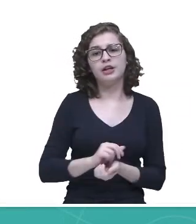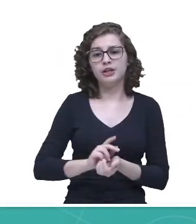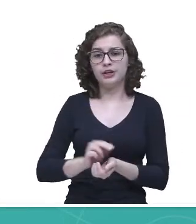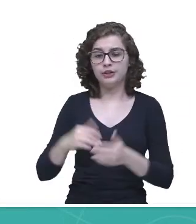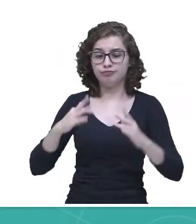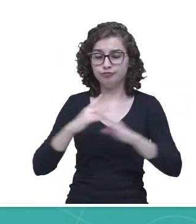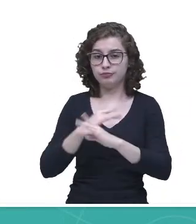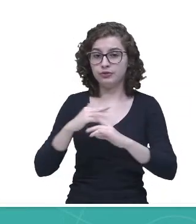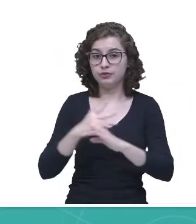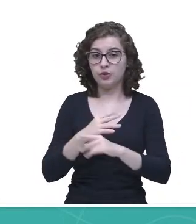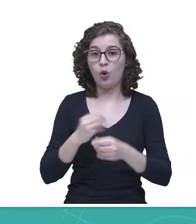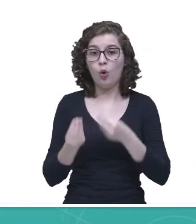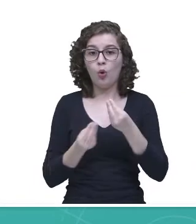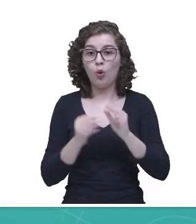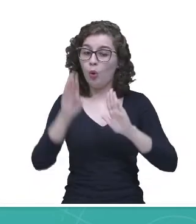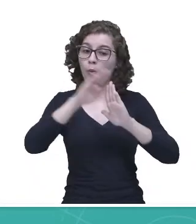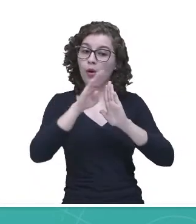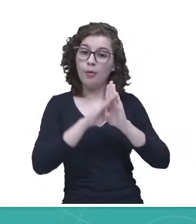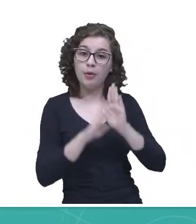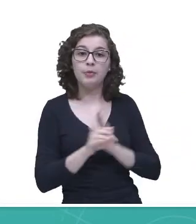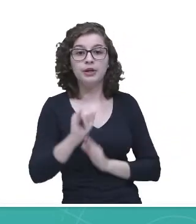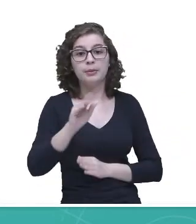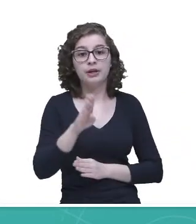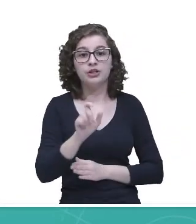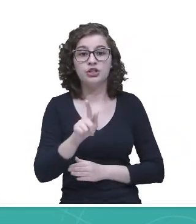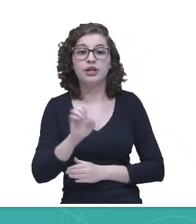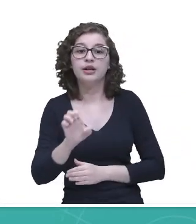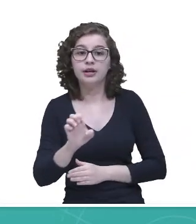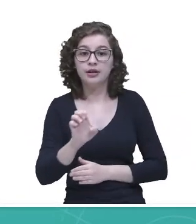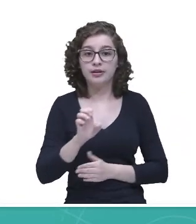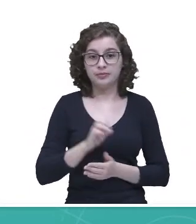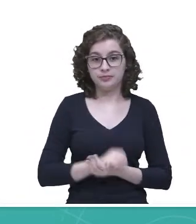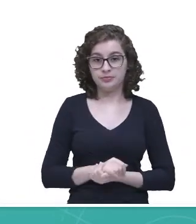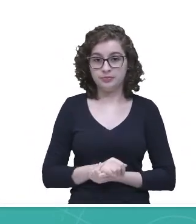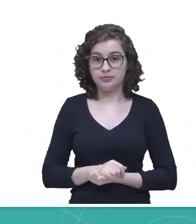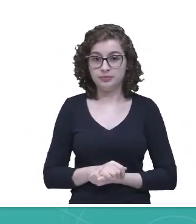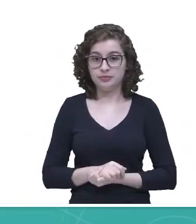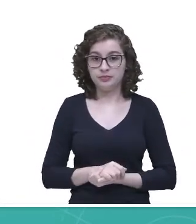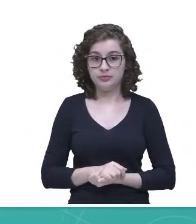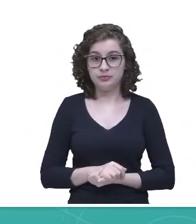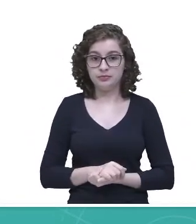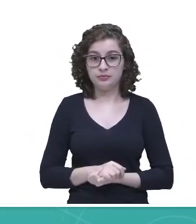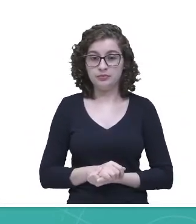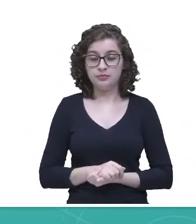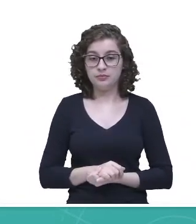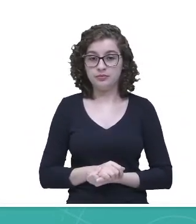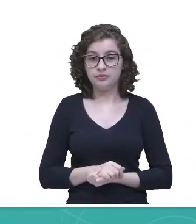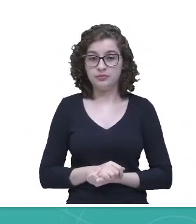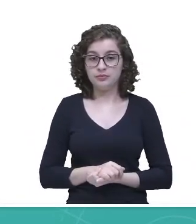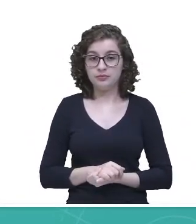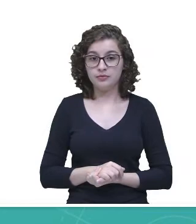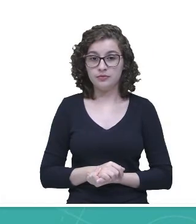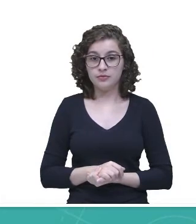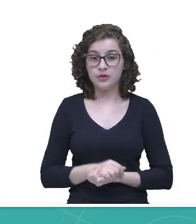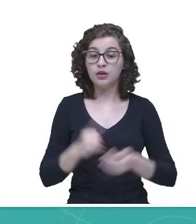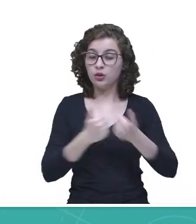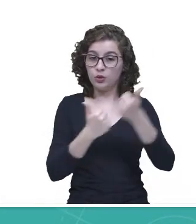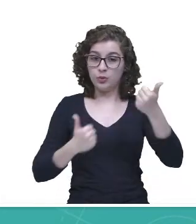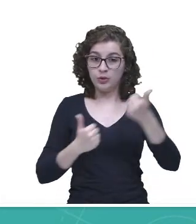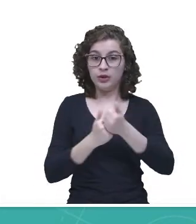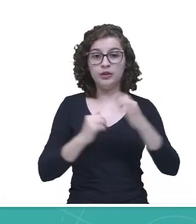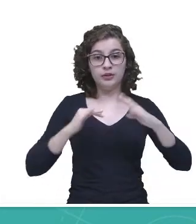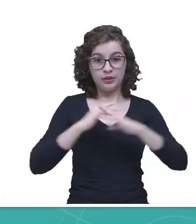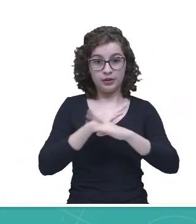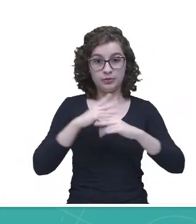classificação apresentada pelo IBGE, né, o Instituto Brasileiro de Geografia e Estatística. Aí nós temos uma hierarquia urbana